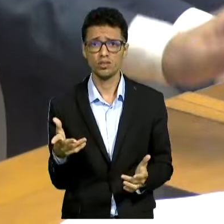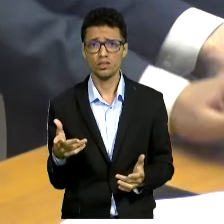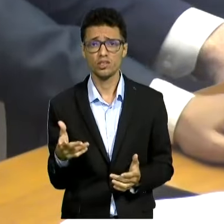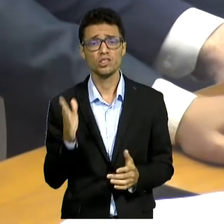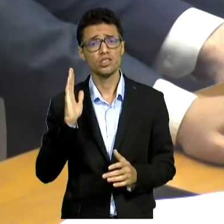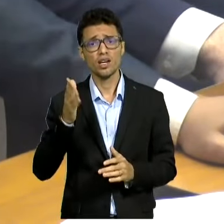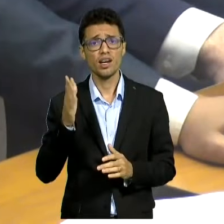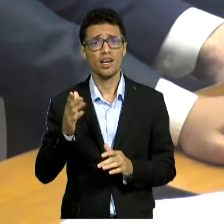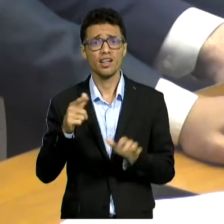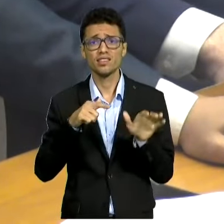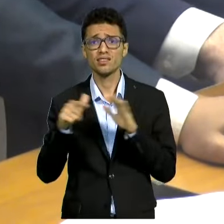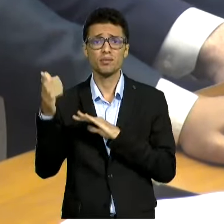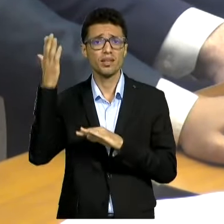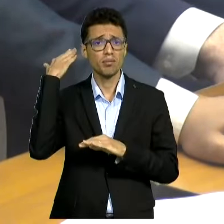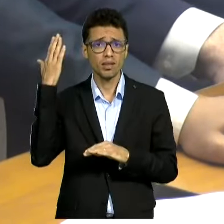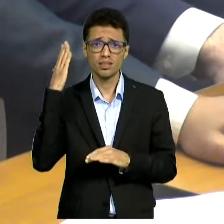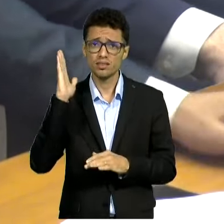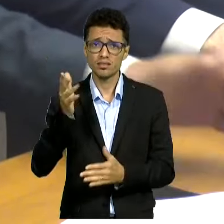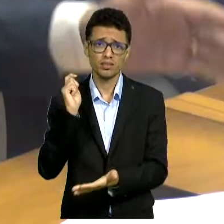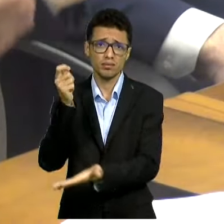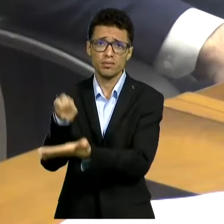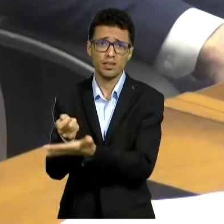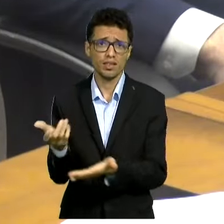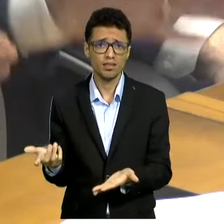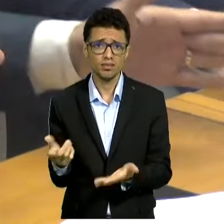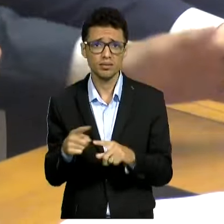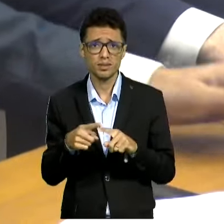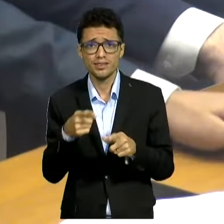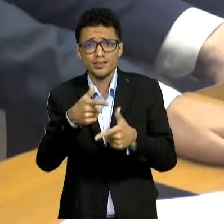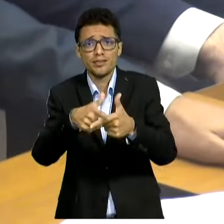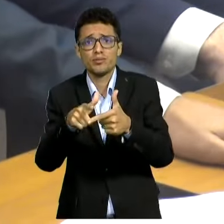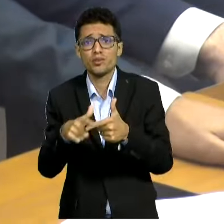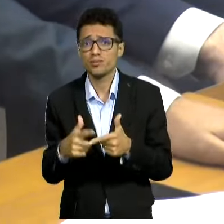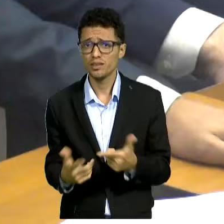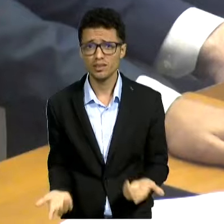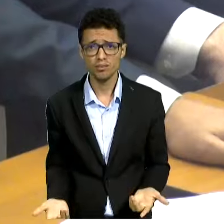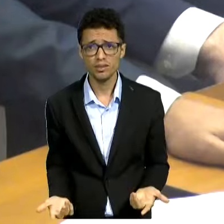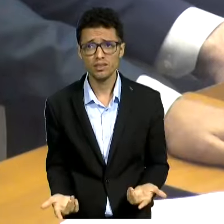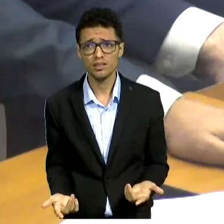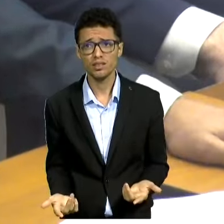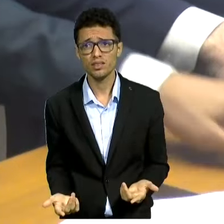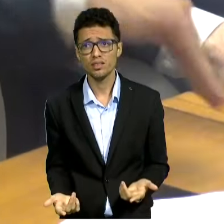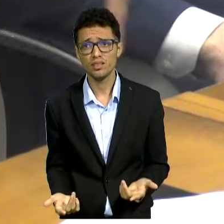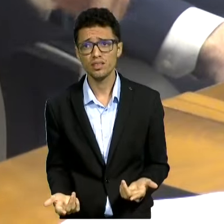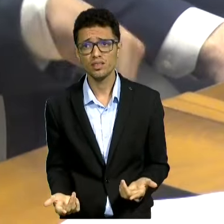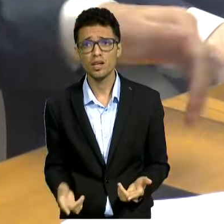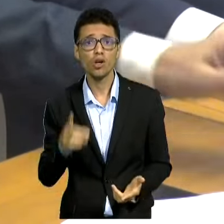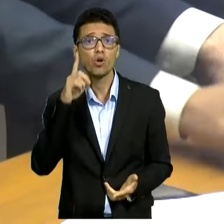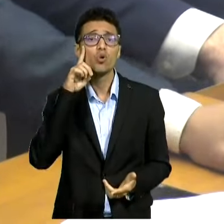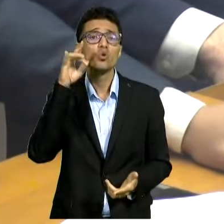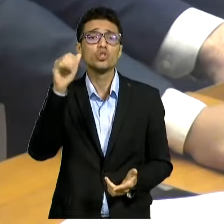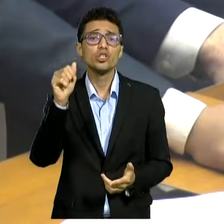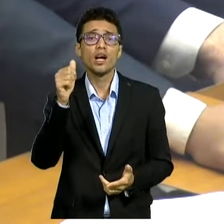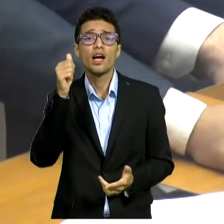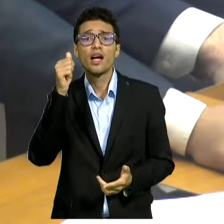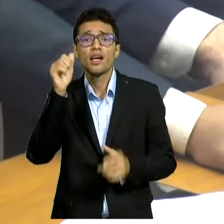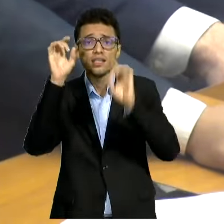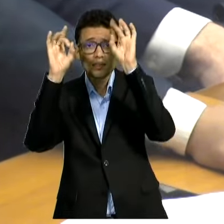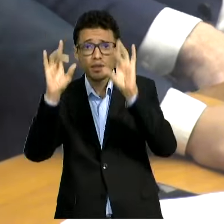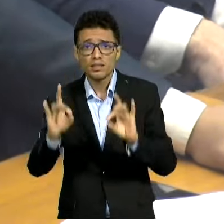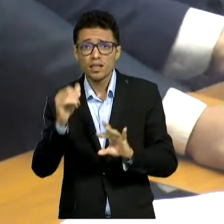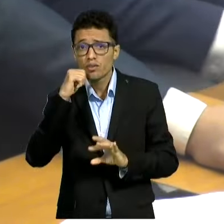semana passada. Dia das Mães dessas famílias podia ter sido realizado com o recurso que está hoje na conta de